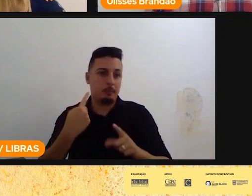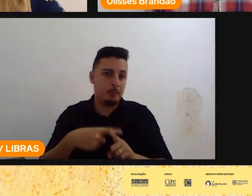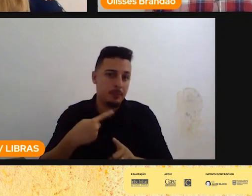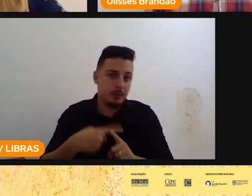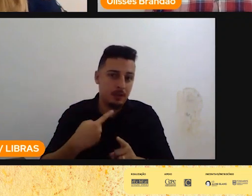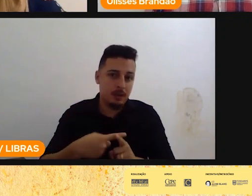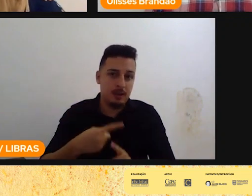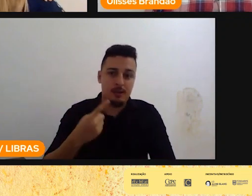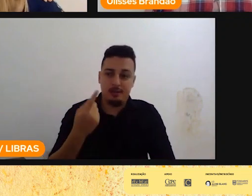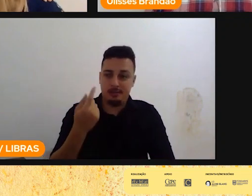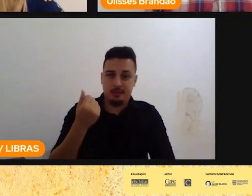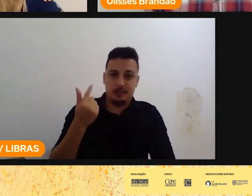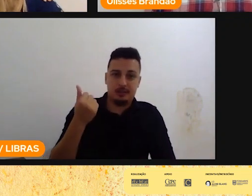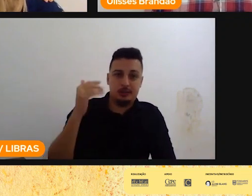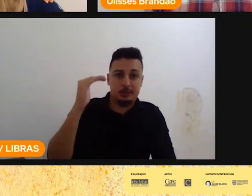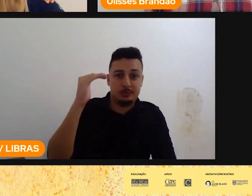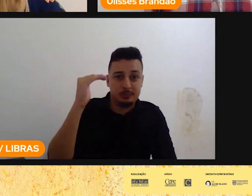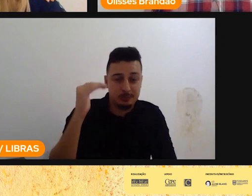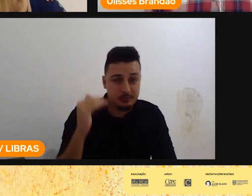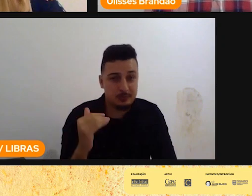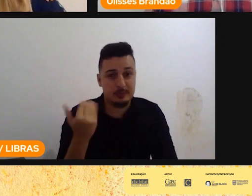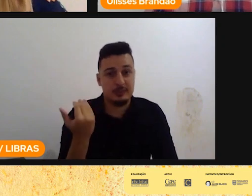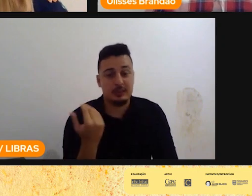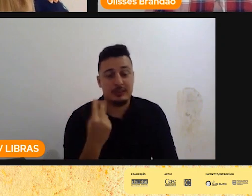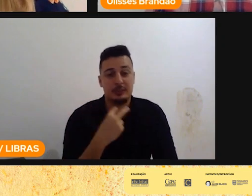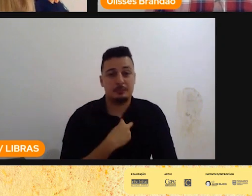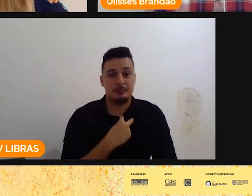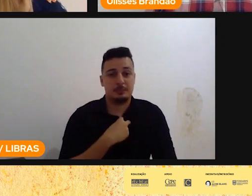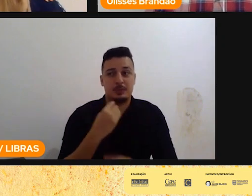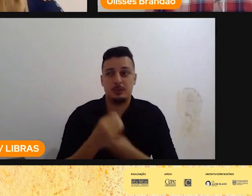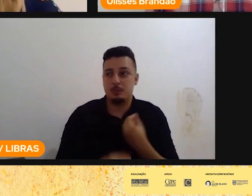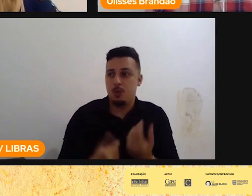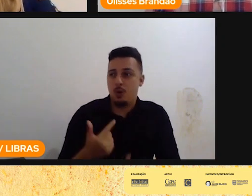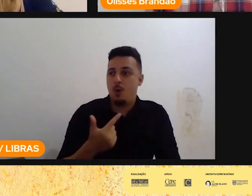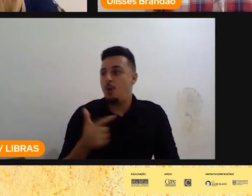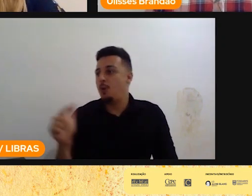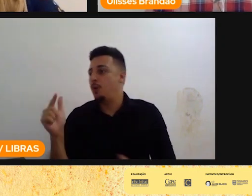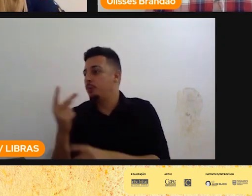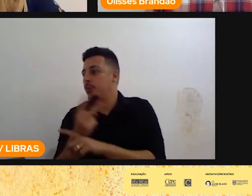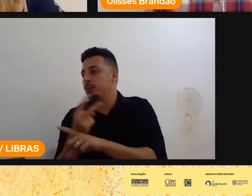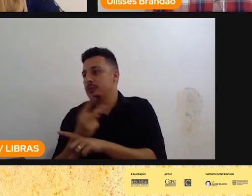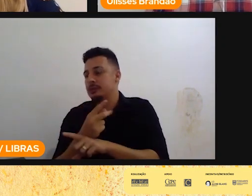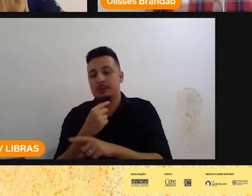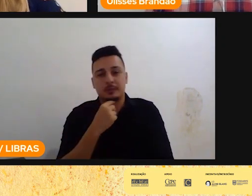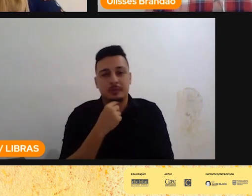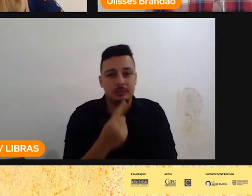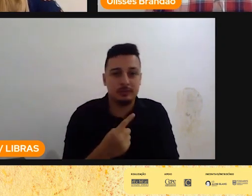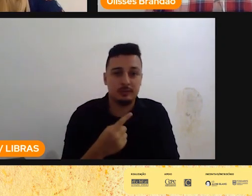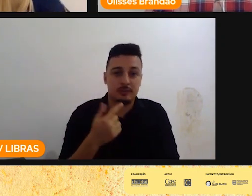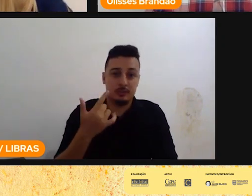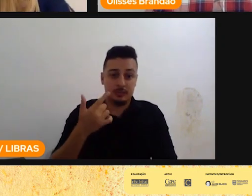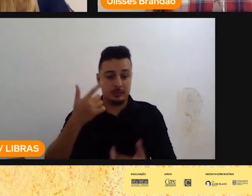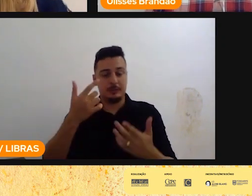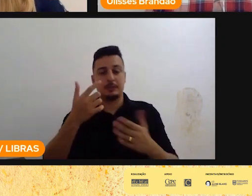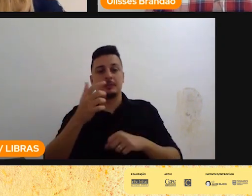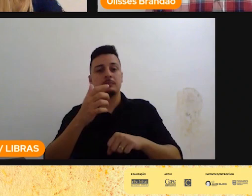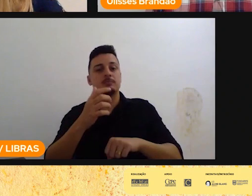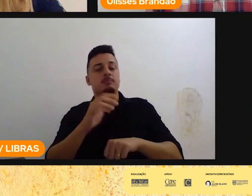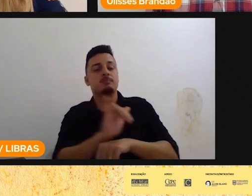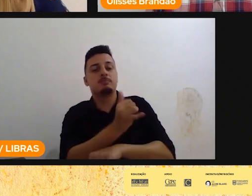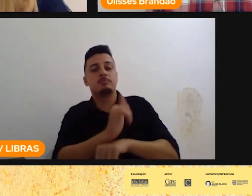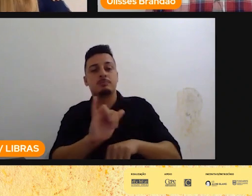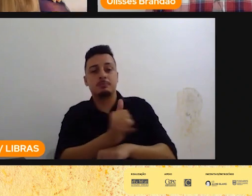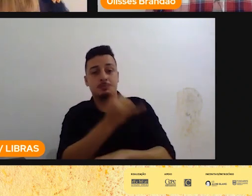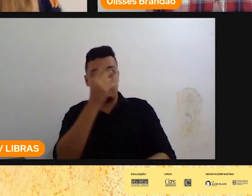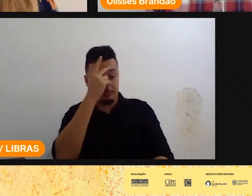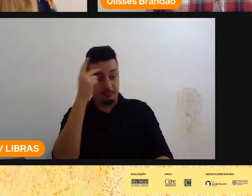muito curto e não podia ir atrás de outro valor. Então, assim, De fato, é uma estratégia de produtor ter que fazer